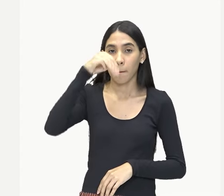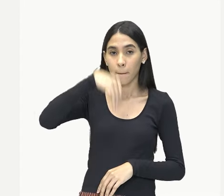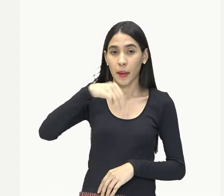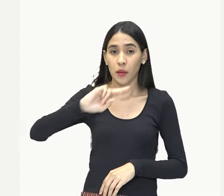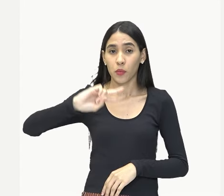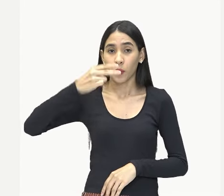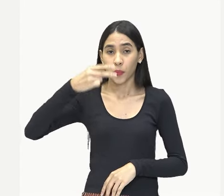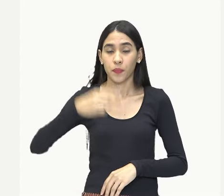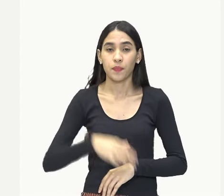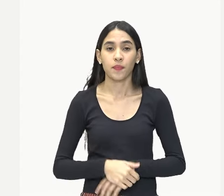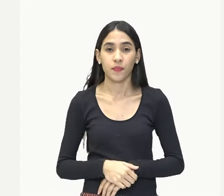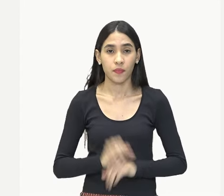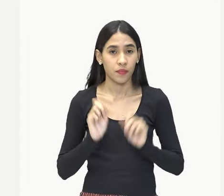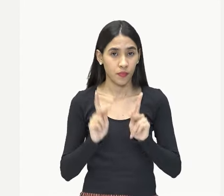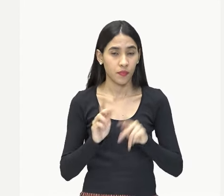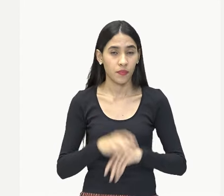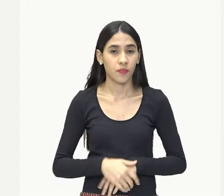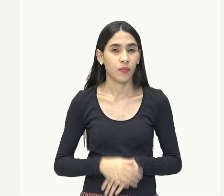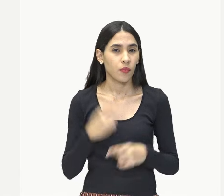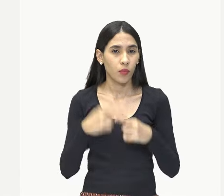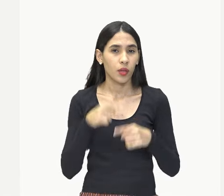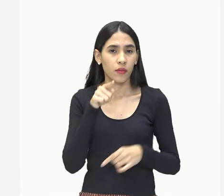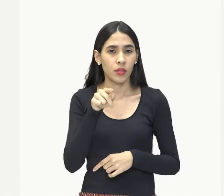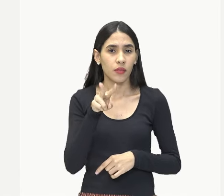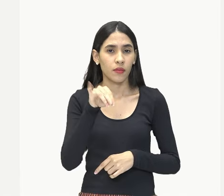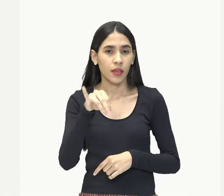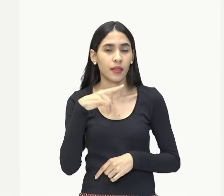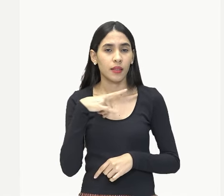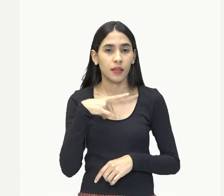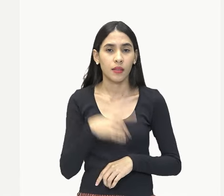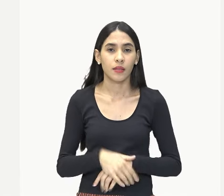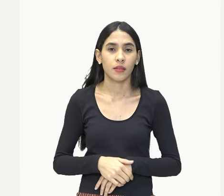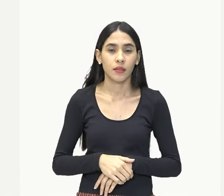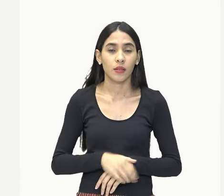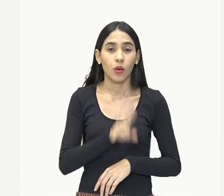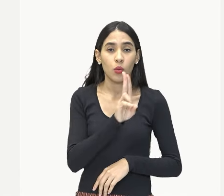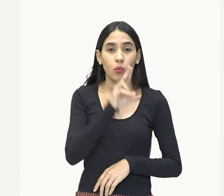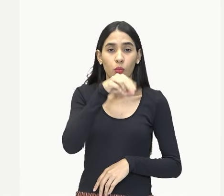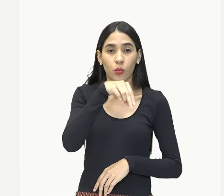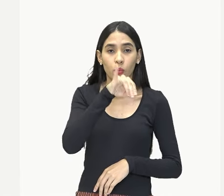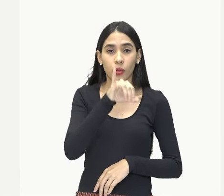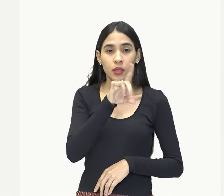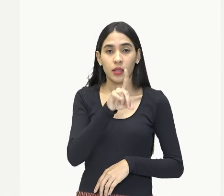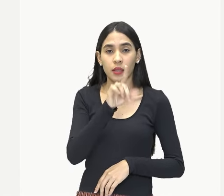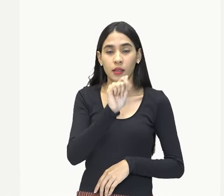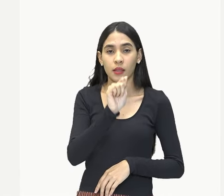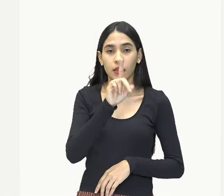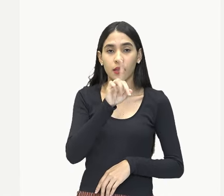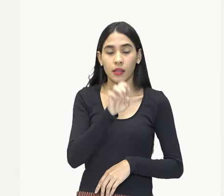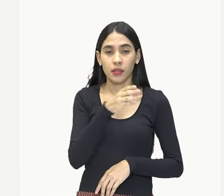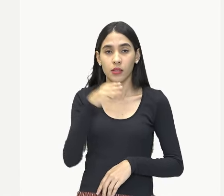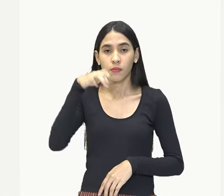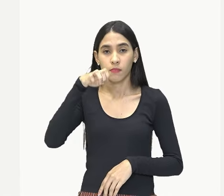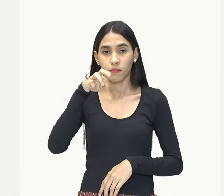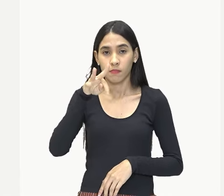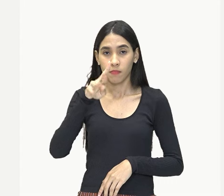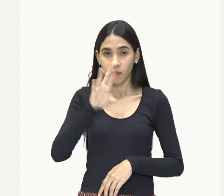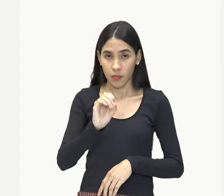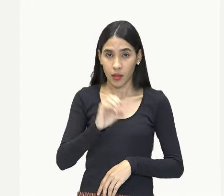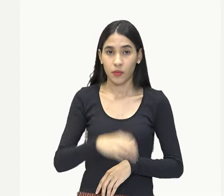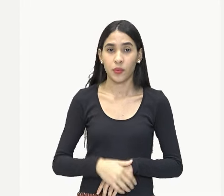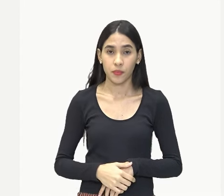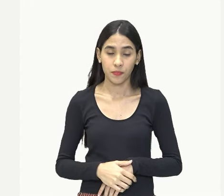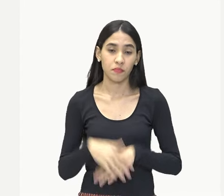quadrados. Tudo bem? Porque você vai ter aqui a unidade em metro e a unidade em metro.